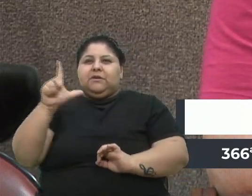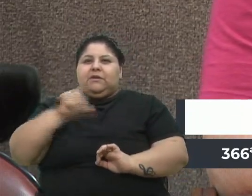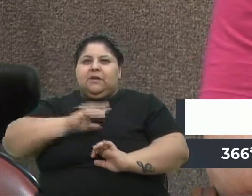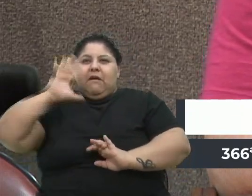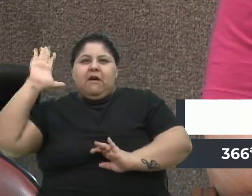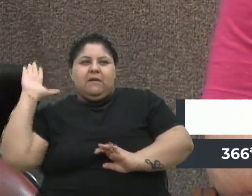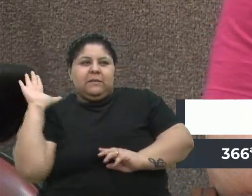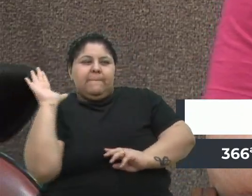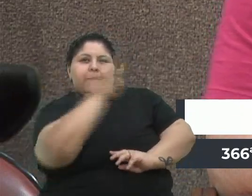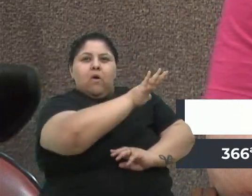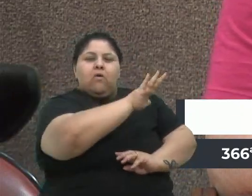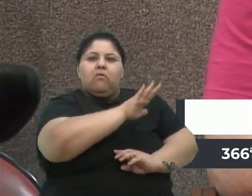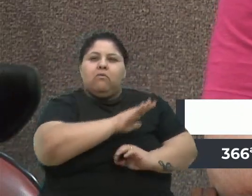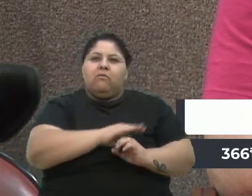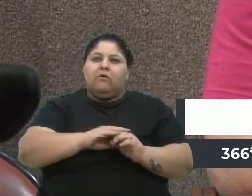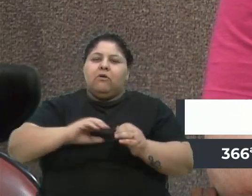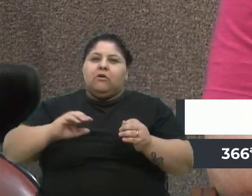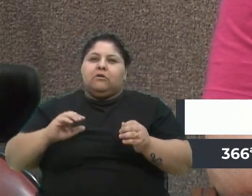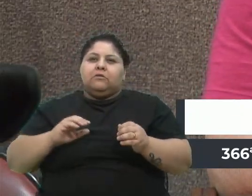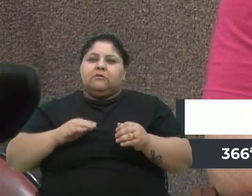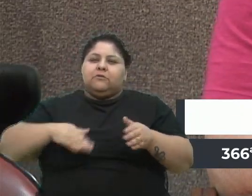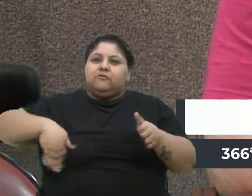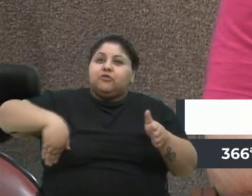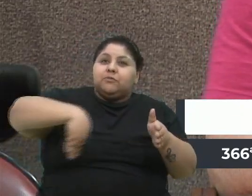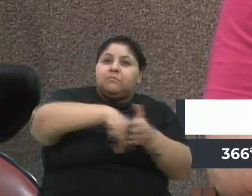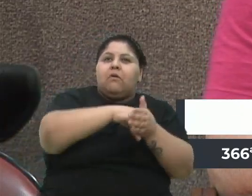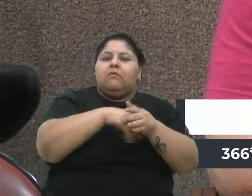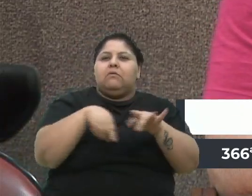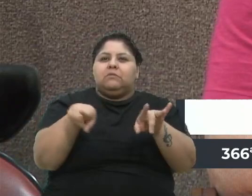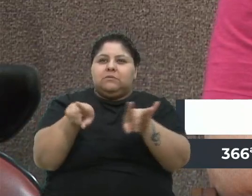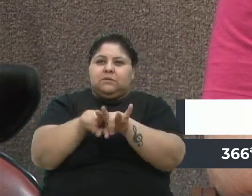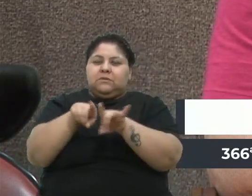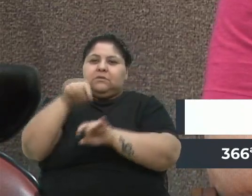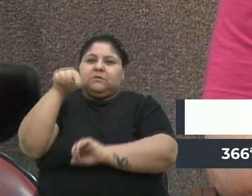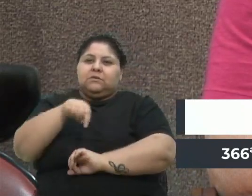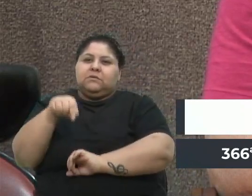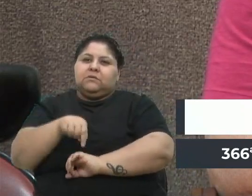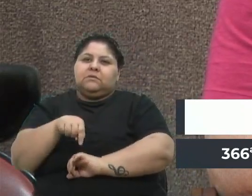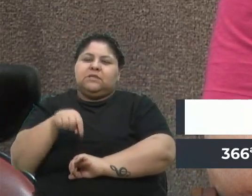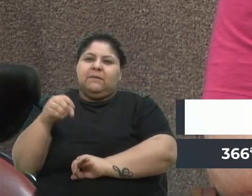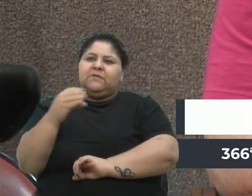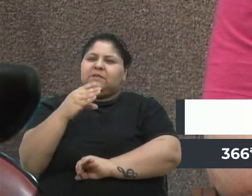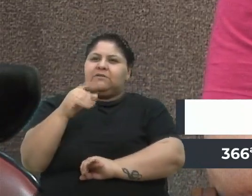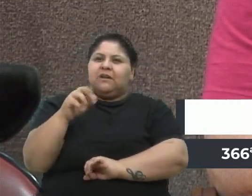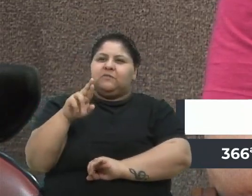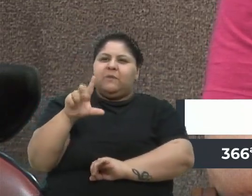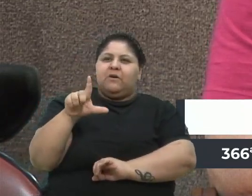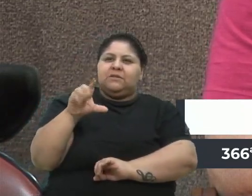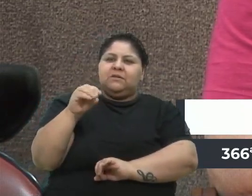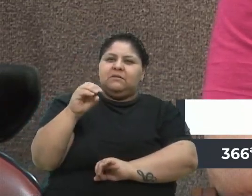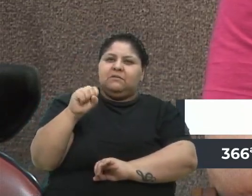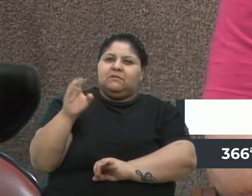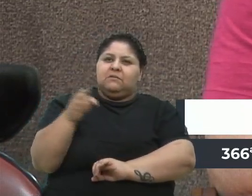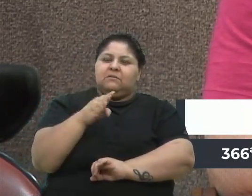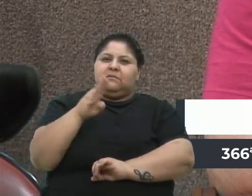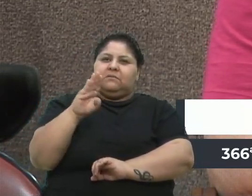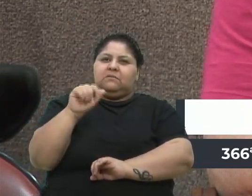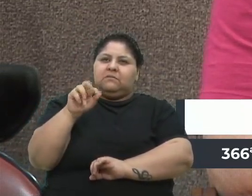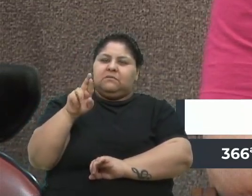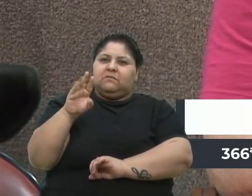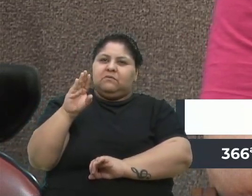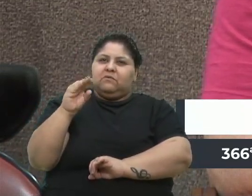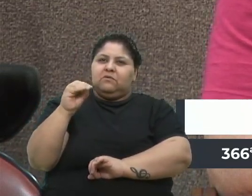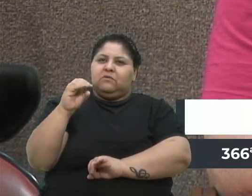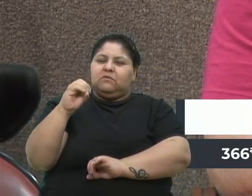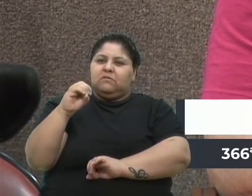passado, futsal recente. Carlos Barbosa também tem muito isso em relação à CBF. O futebol